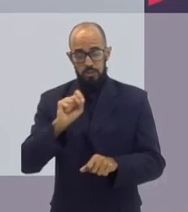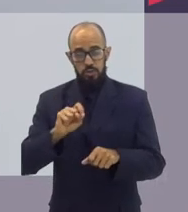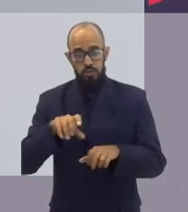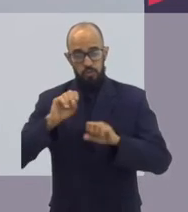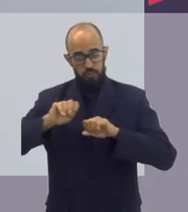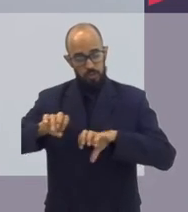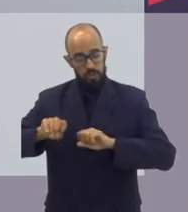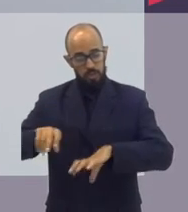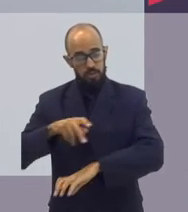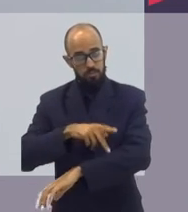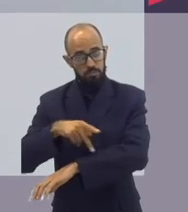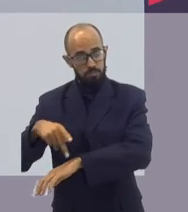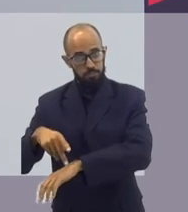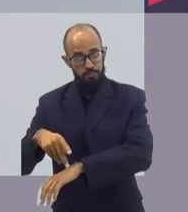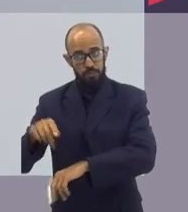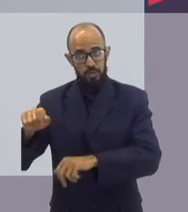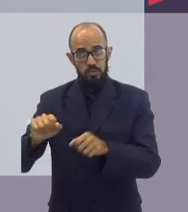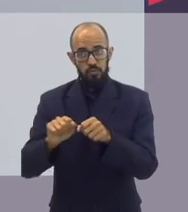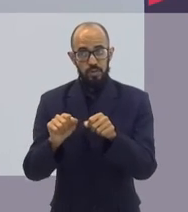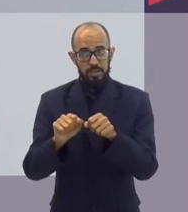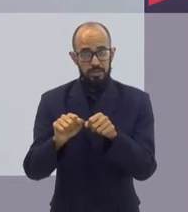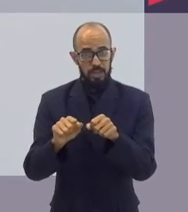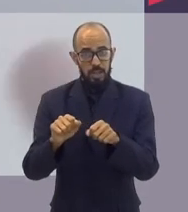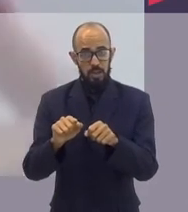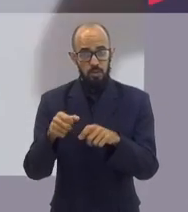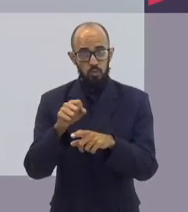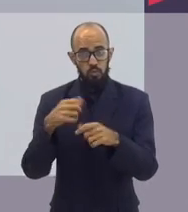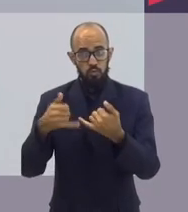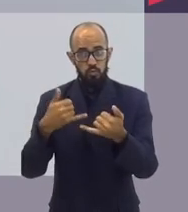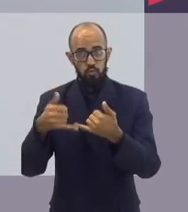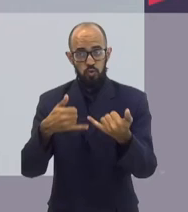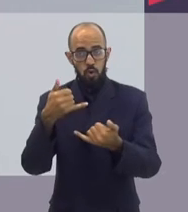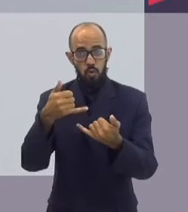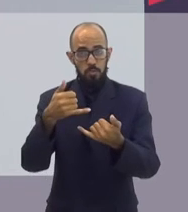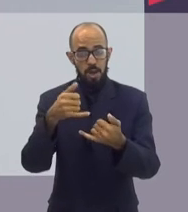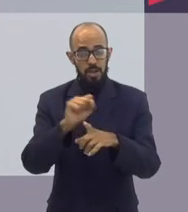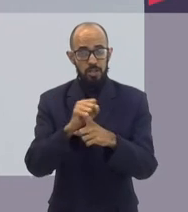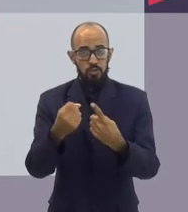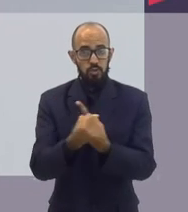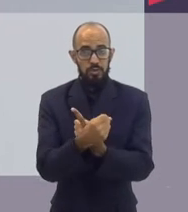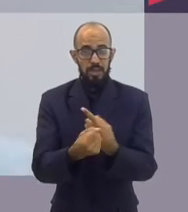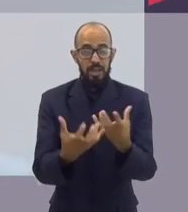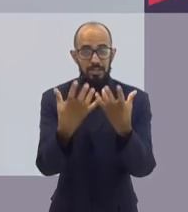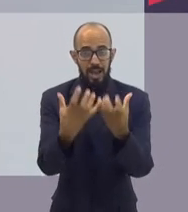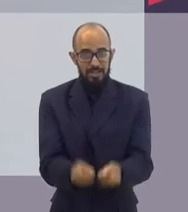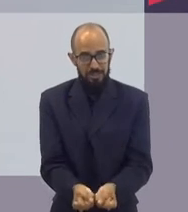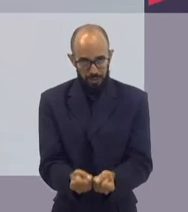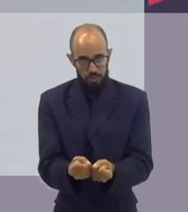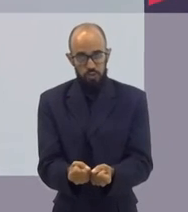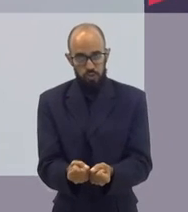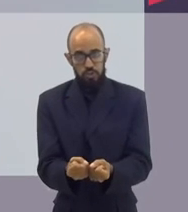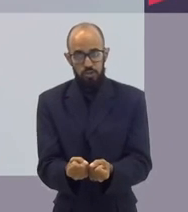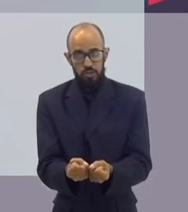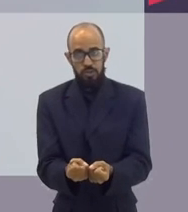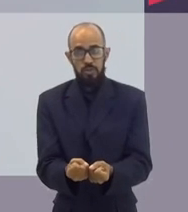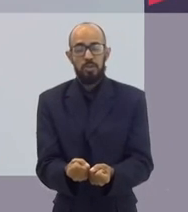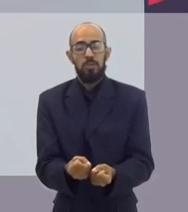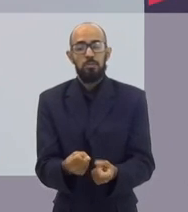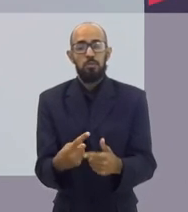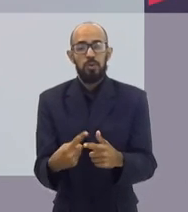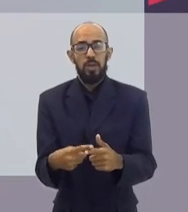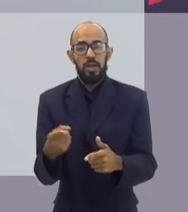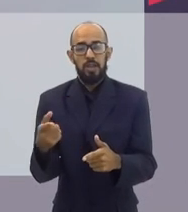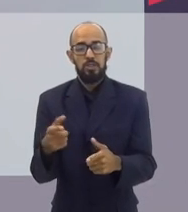iniciativas educacionais, né, produzir um jogo para que a sociedade chancela o jogo. Então, isso é importante, porque nós temos, vamos dizer,